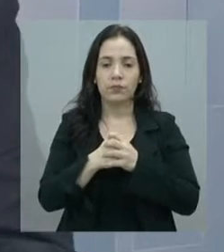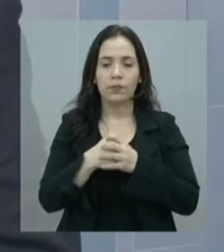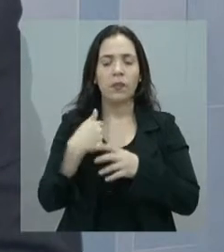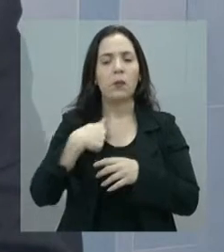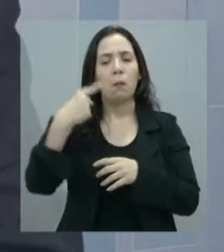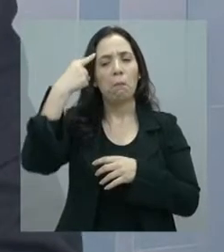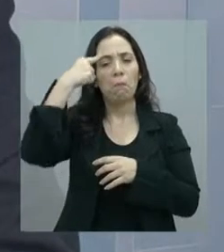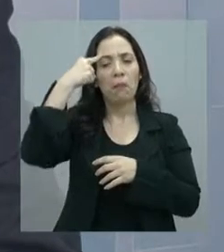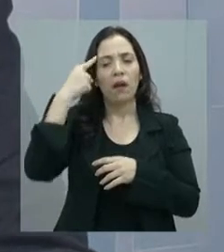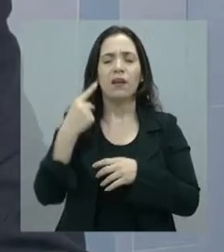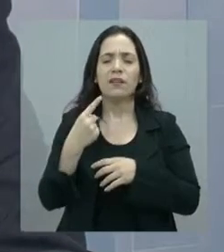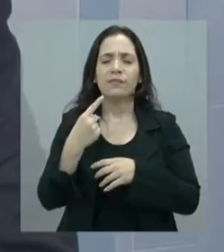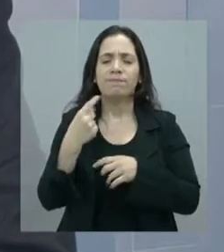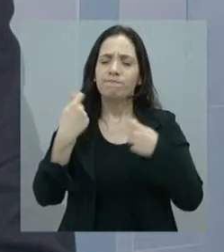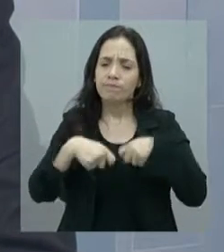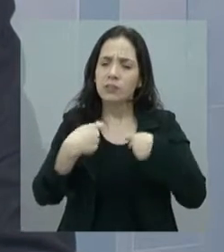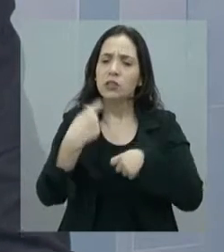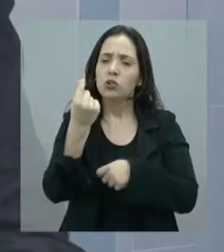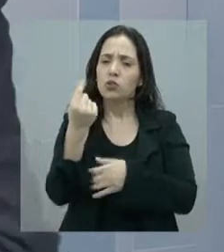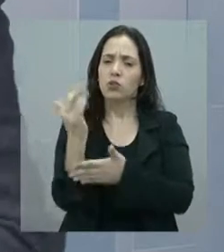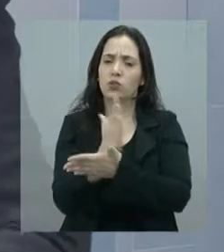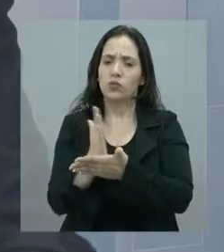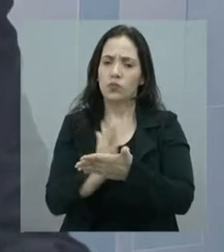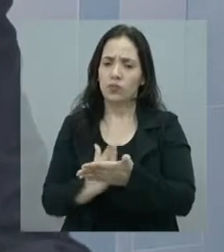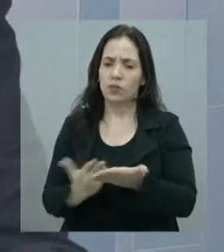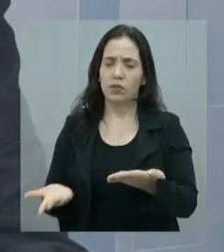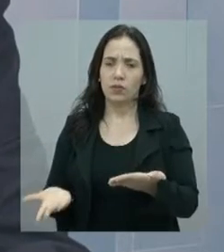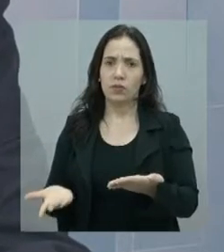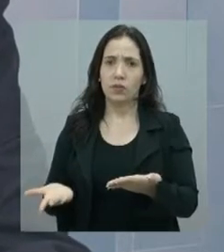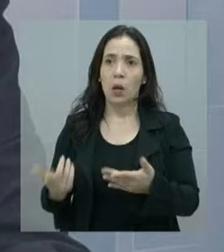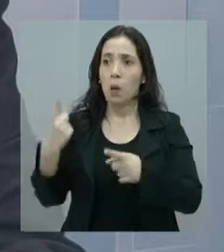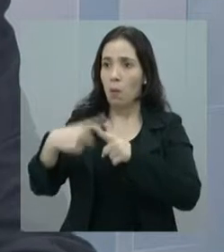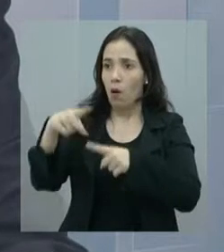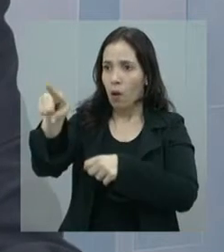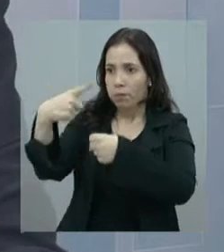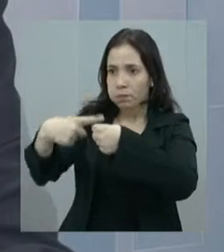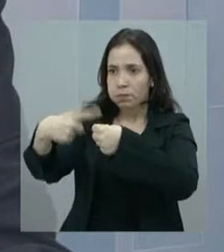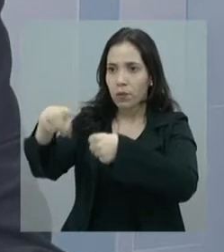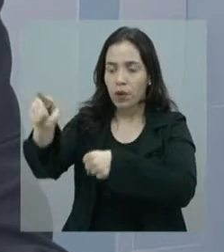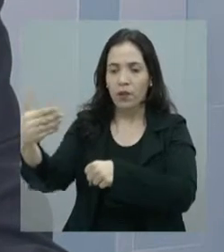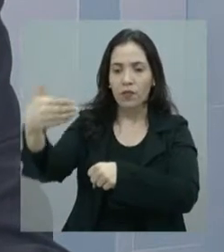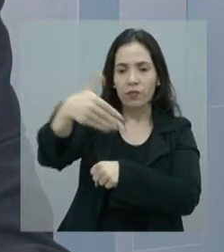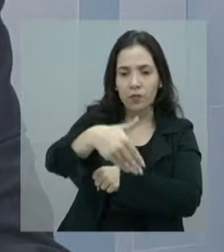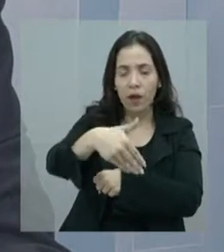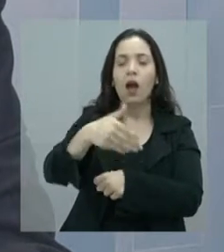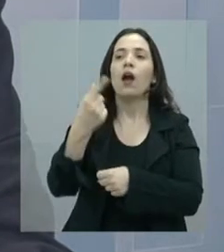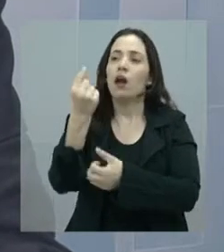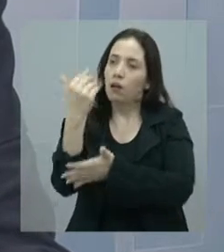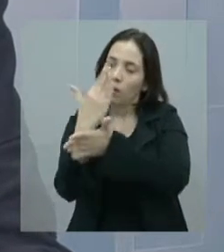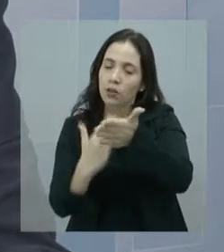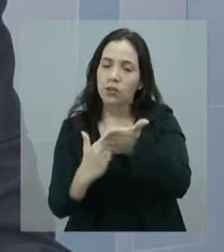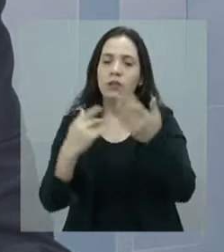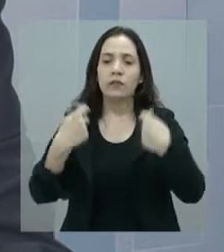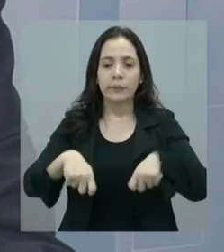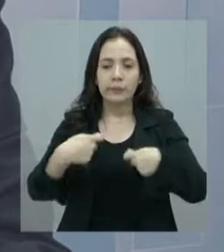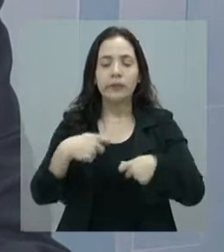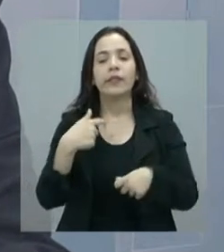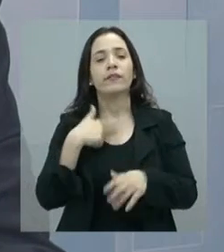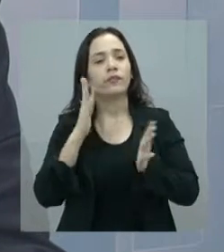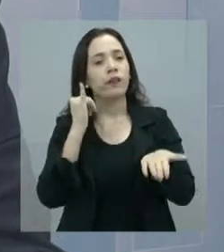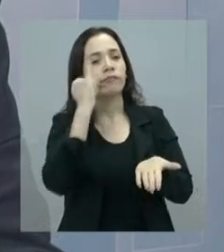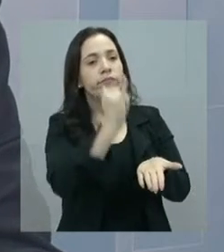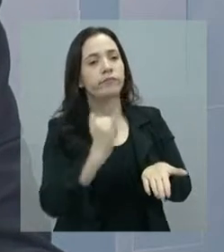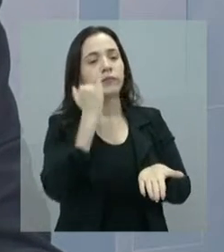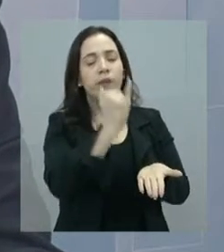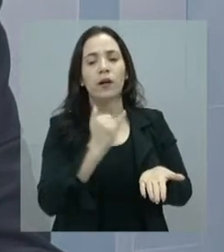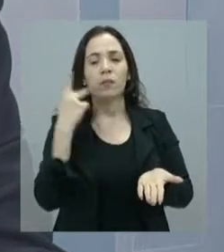achava que aquele dinheiro devia ser partilhado de acordo com o uso do hospital. E eu nunca consegui convencer. Convencemos o promotor, mas